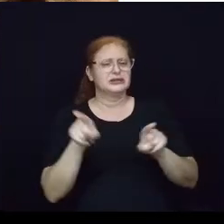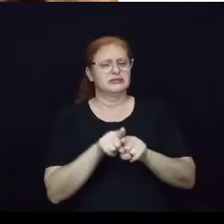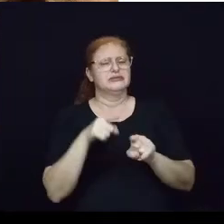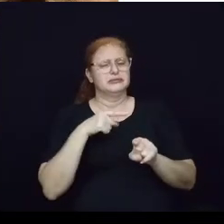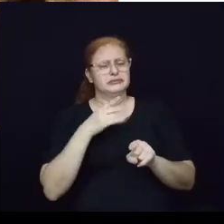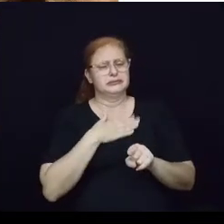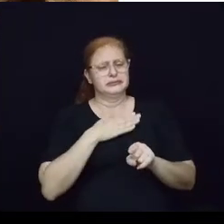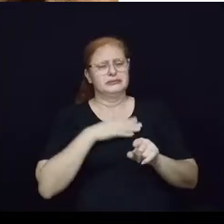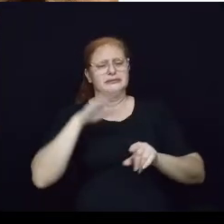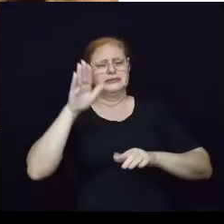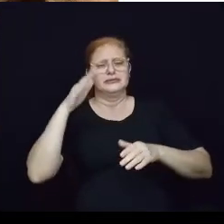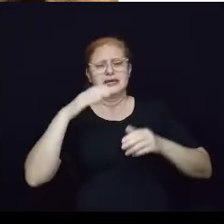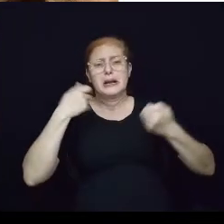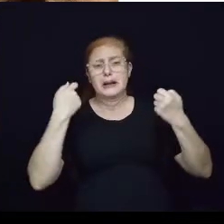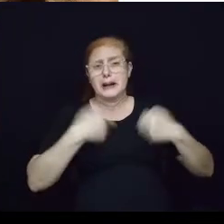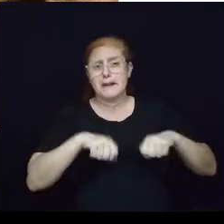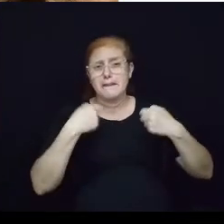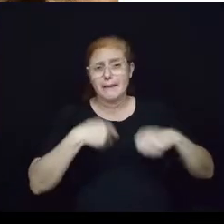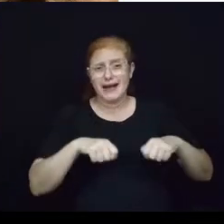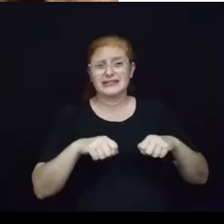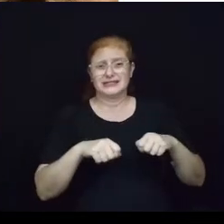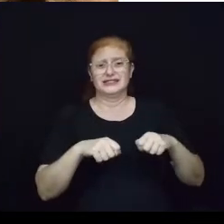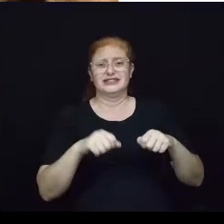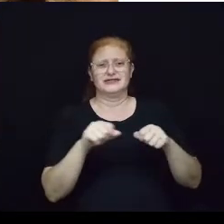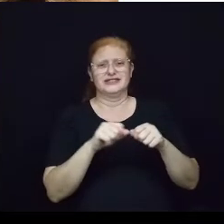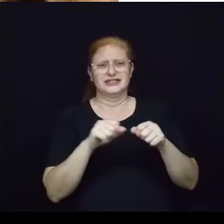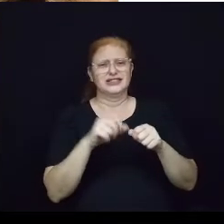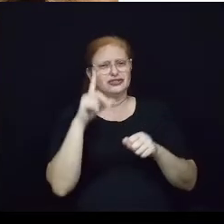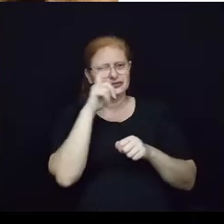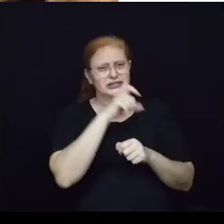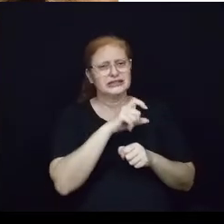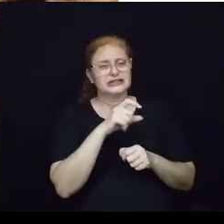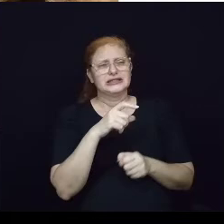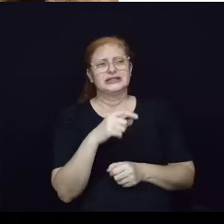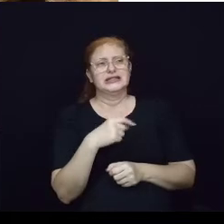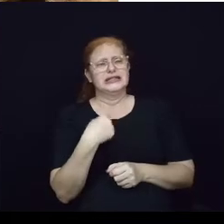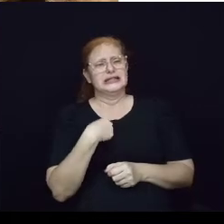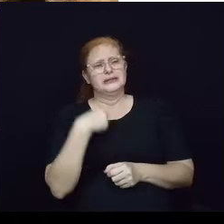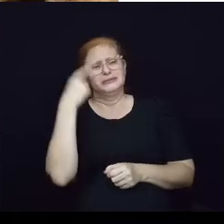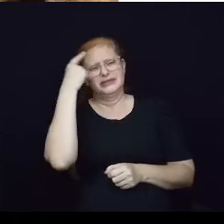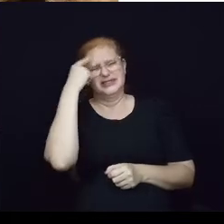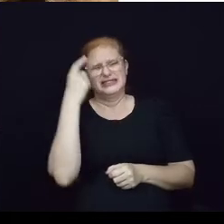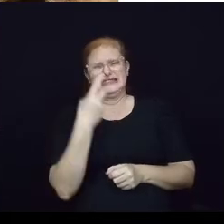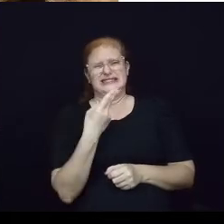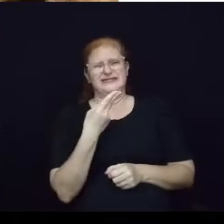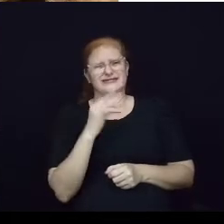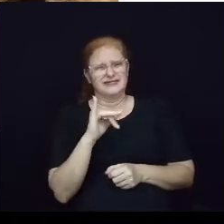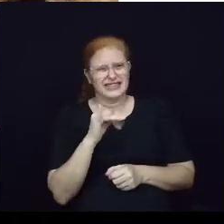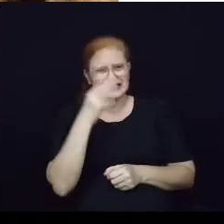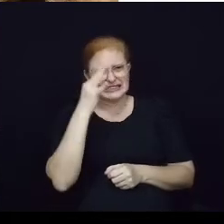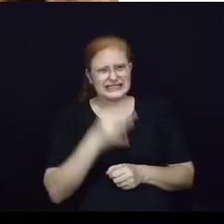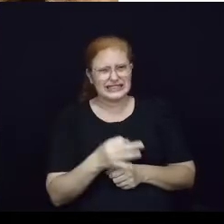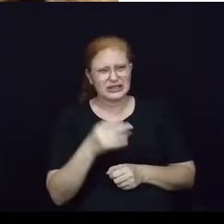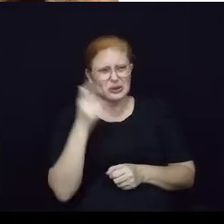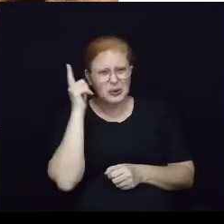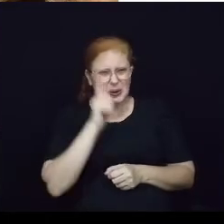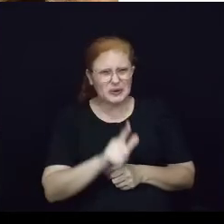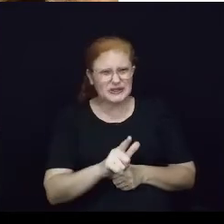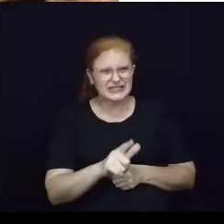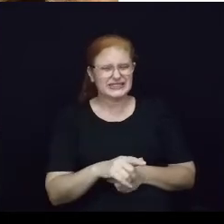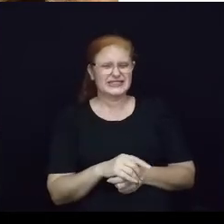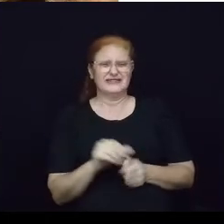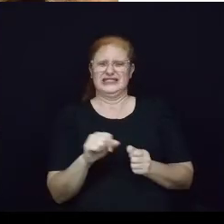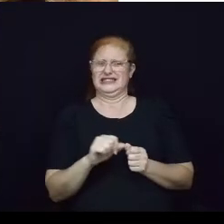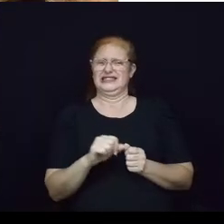capacidade de esculpir isso aí, né? É de difícil execução, né? Teve horas assim, pensei, putz, será que vai dar certo? Será que eu vou conseguir chegar